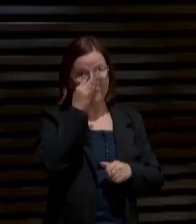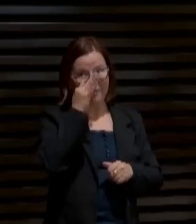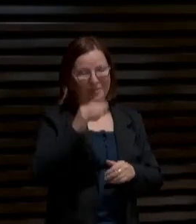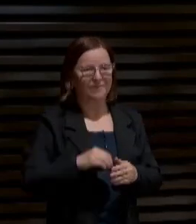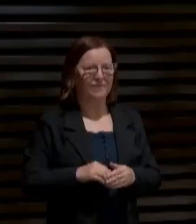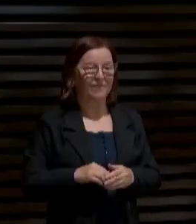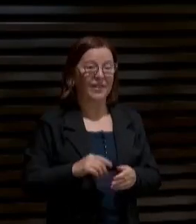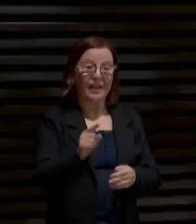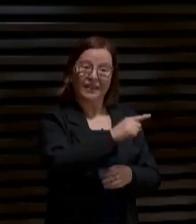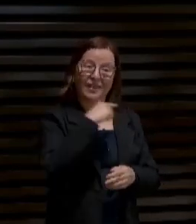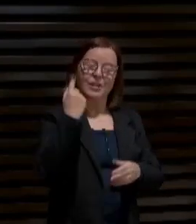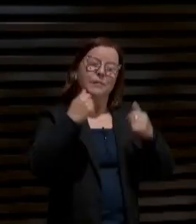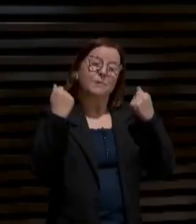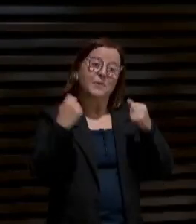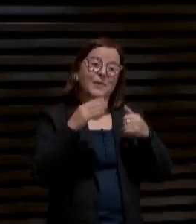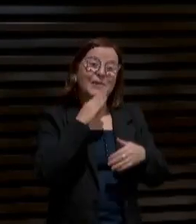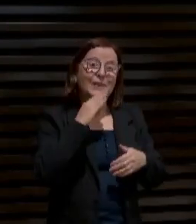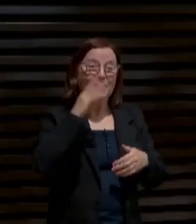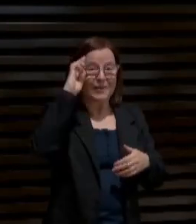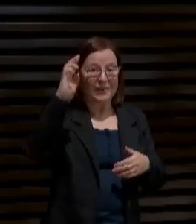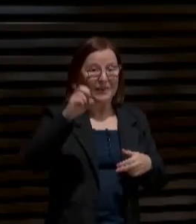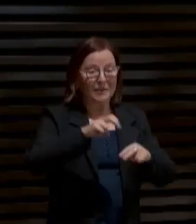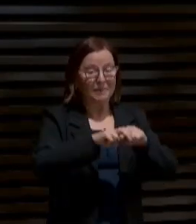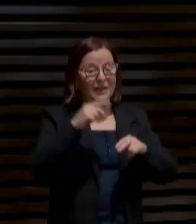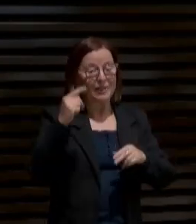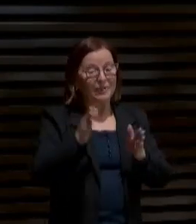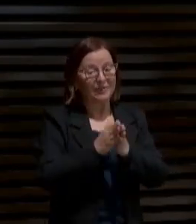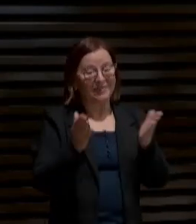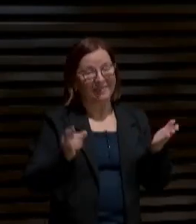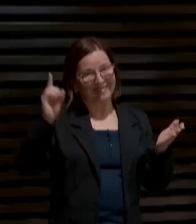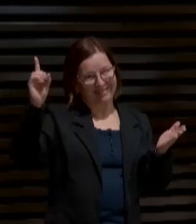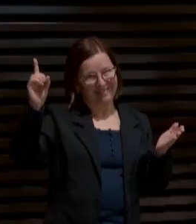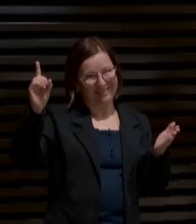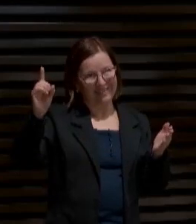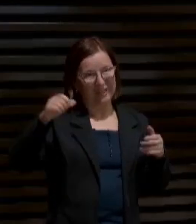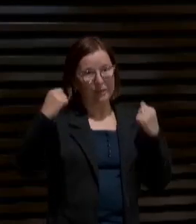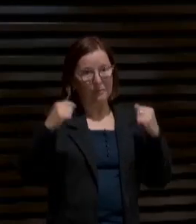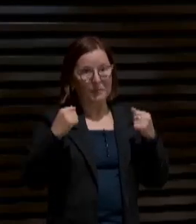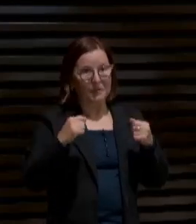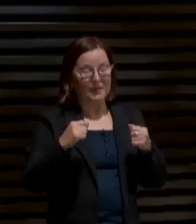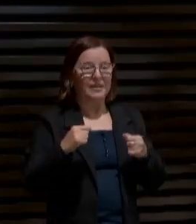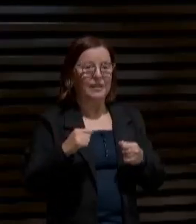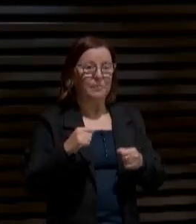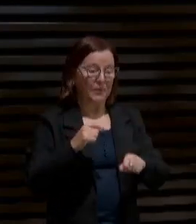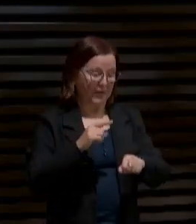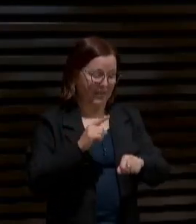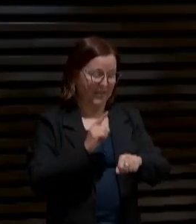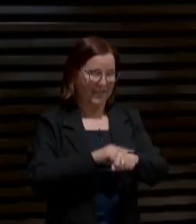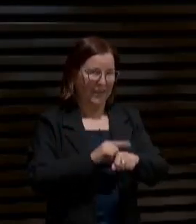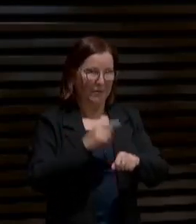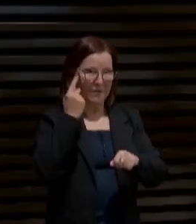Mas precisamos a palavra de Deus nossas vidas precisamos investir tempo nesse relacionamento é